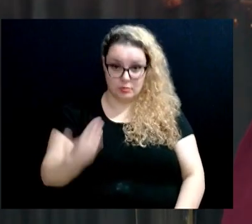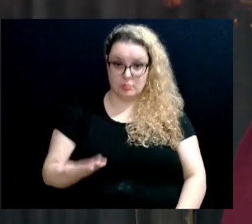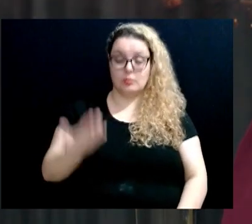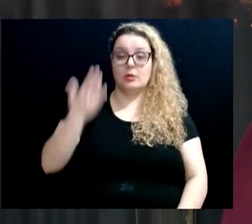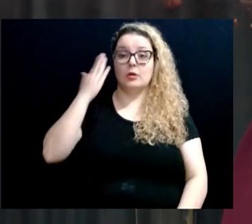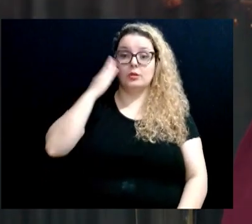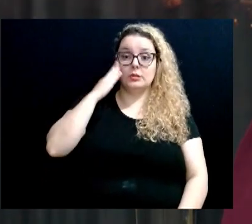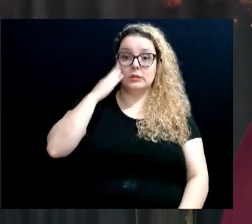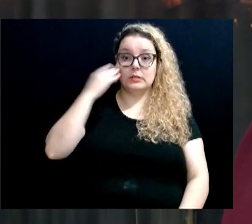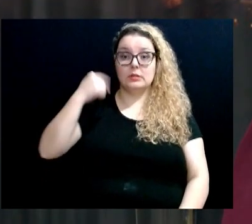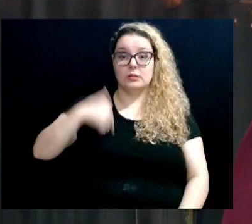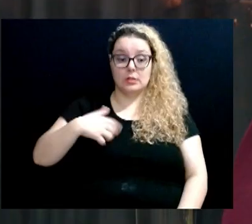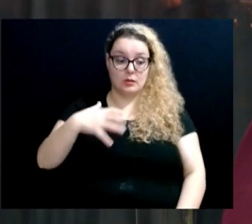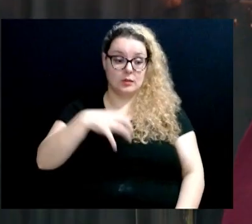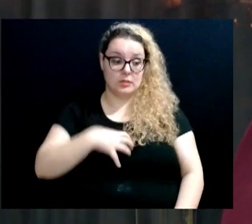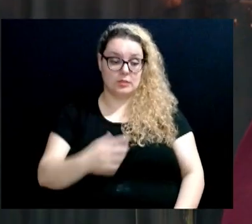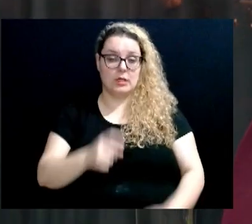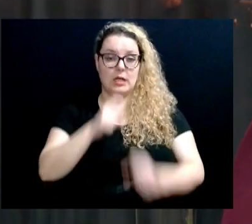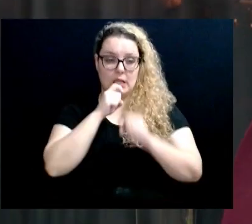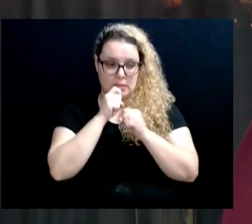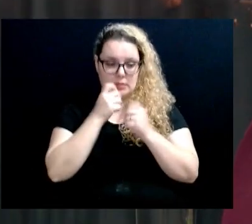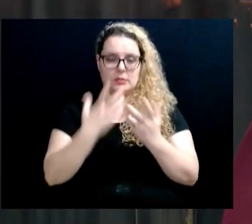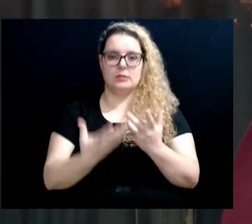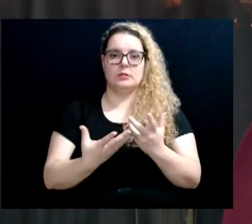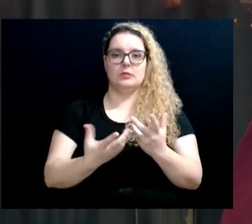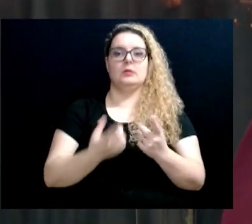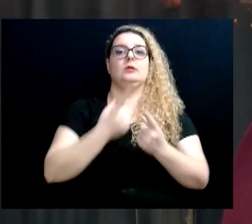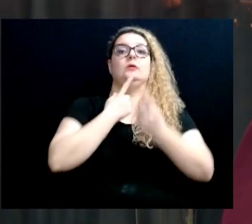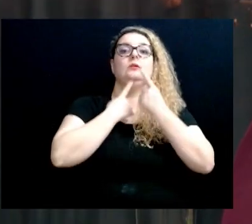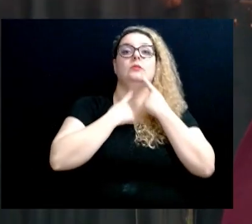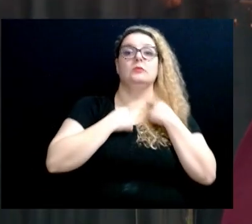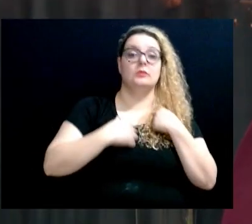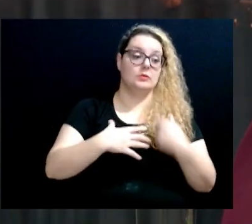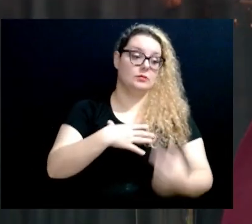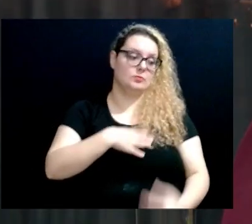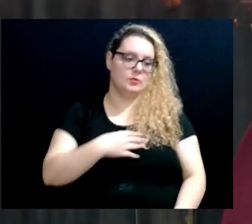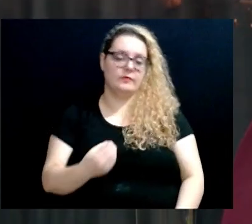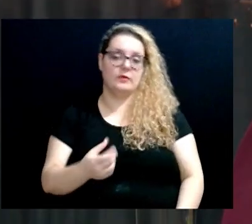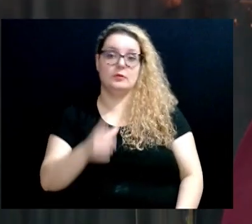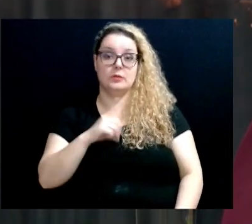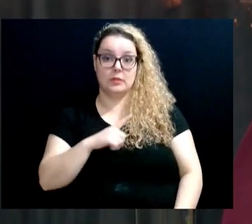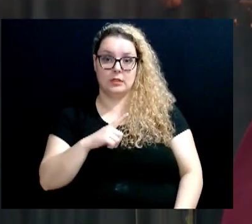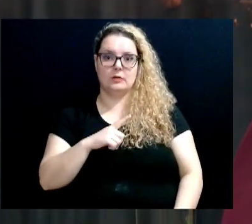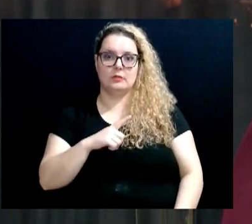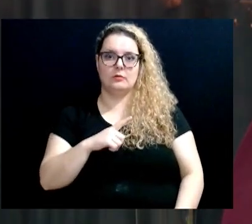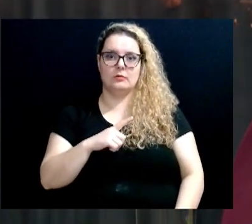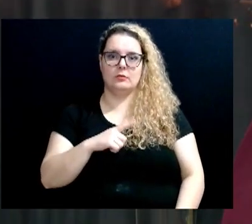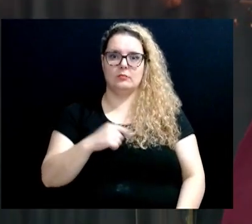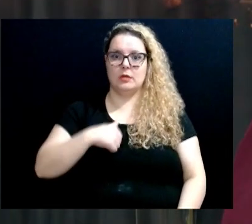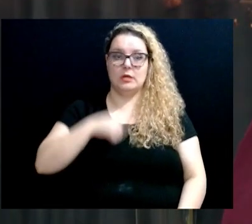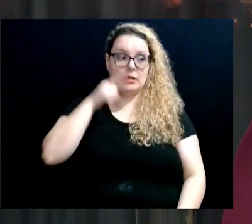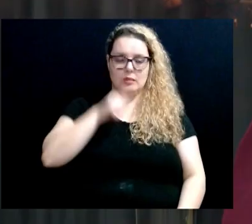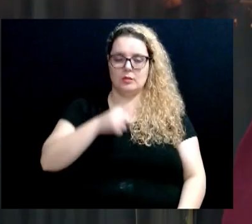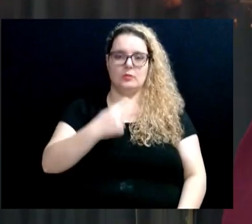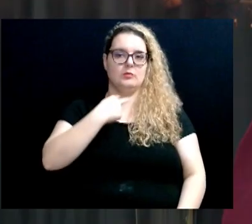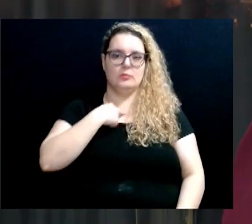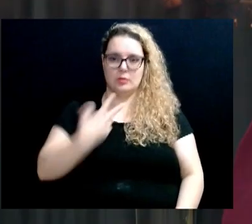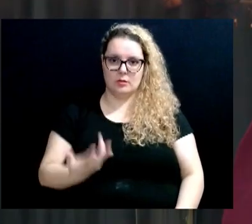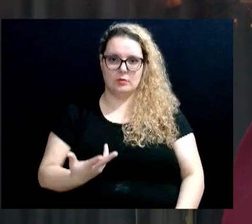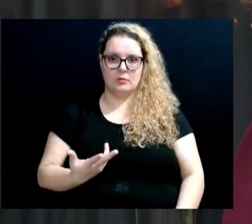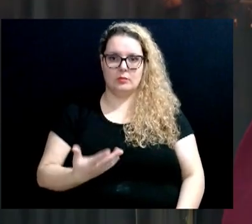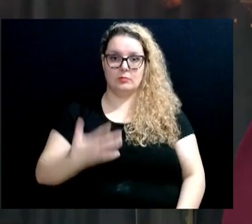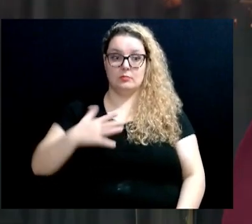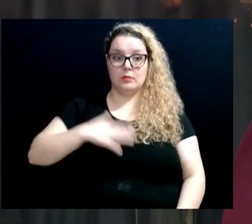sentindo a inveja, o que é? Eu desejo aquilo que o meu filho tem, né? Mas eu não consigo, eu não posso pela história da minha vida, eu